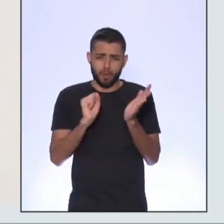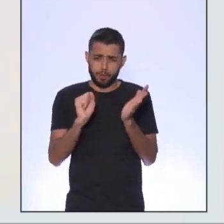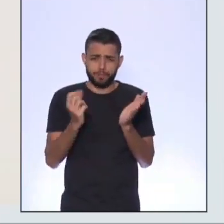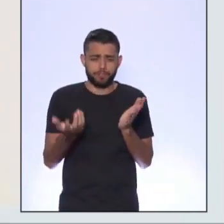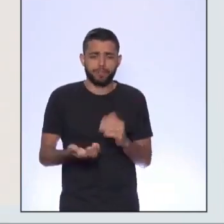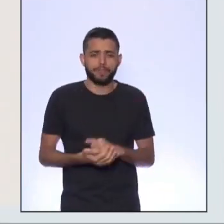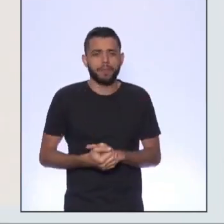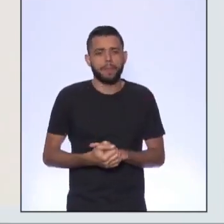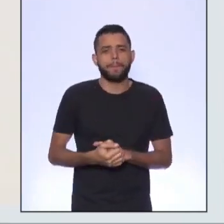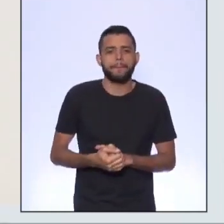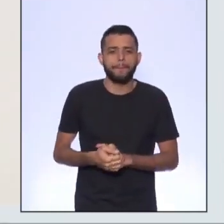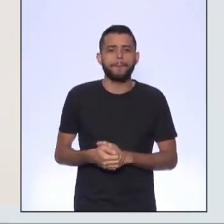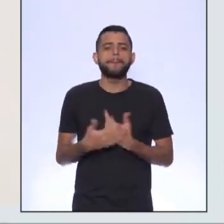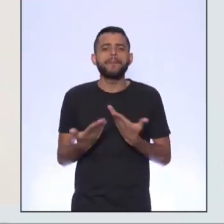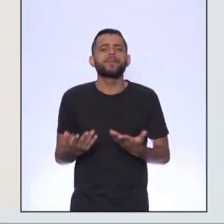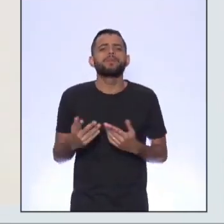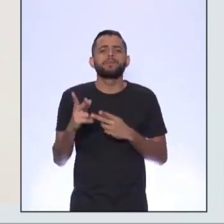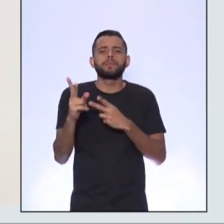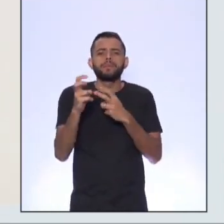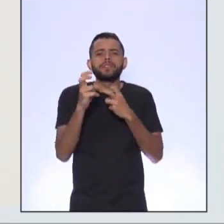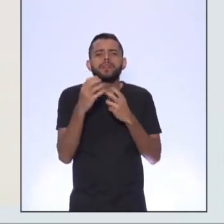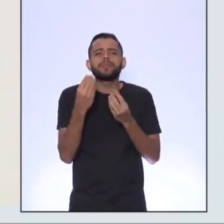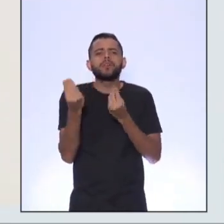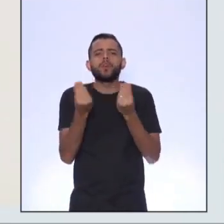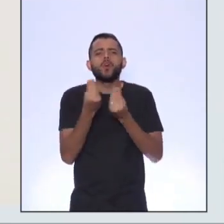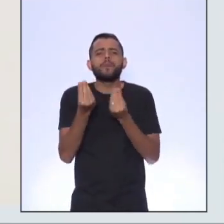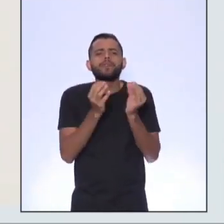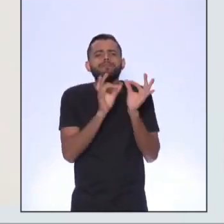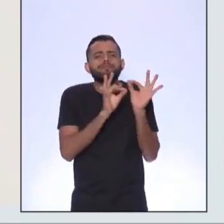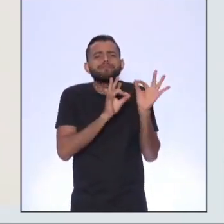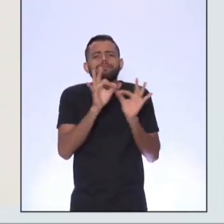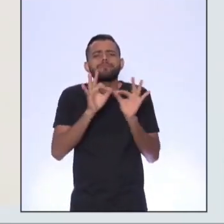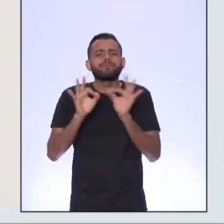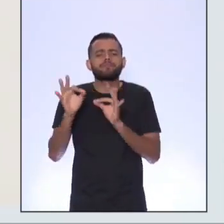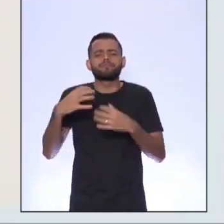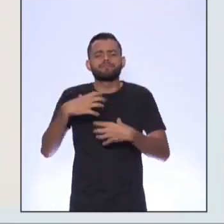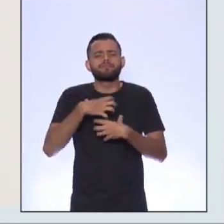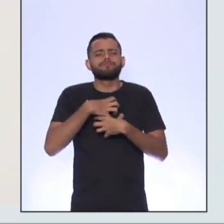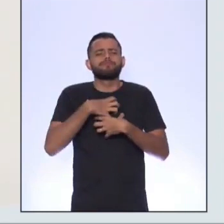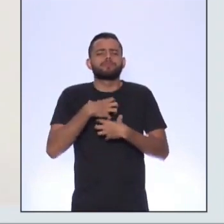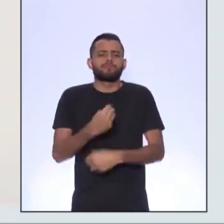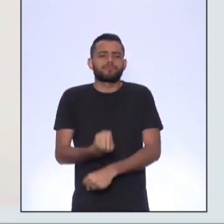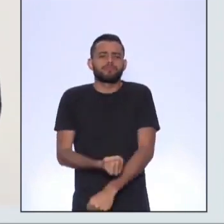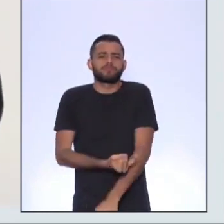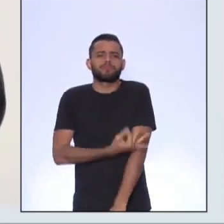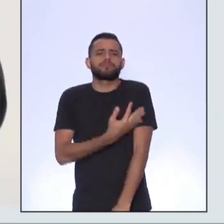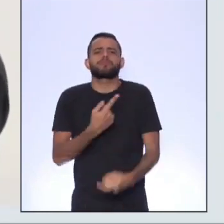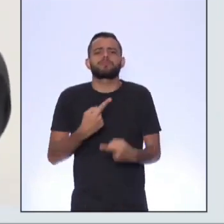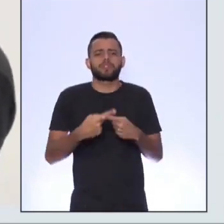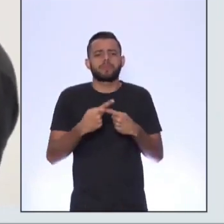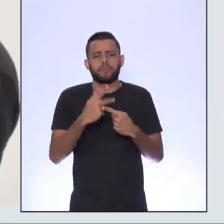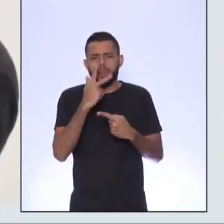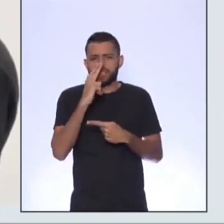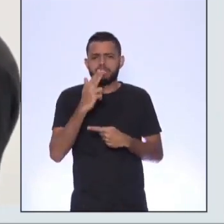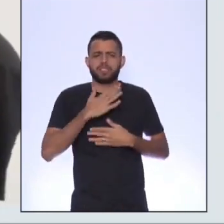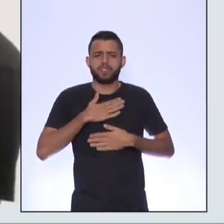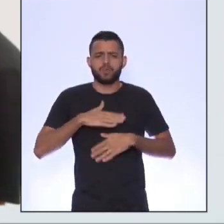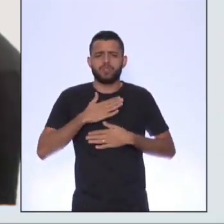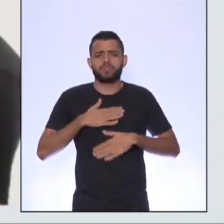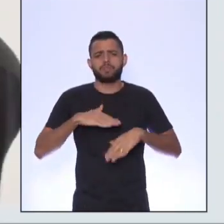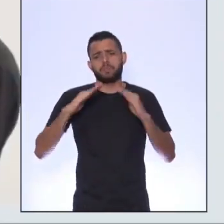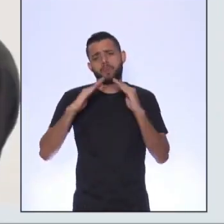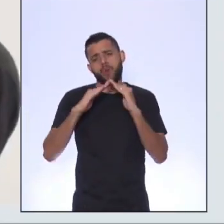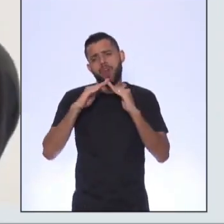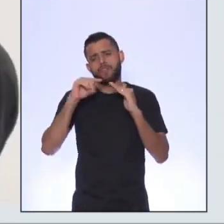é organizado para envolver emocionalmente. Porque parece uma coisa assim bem tranquila, né? Ele morava lá, ele